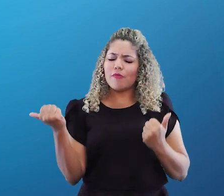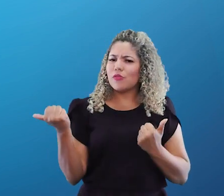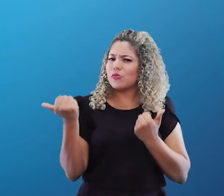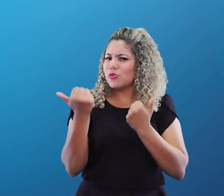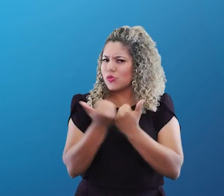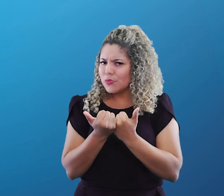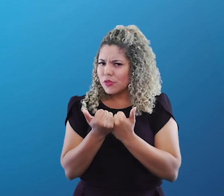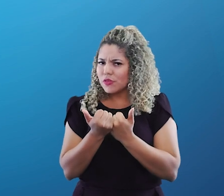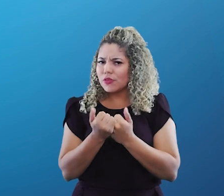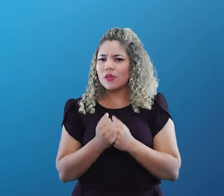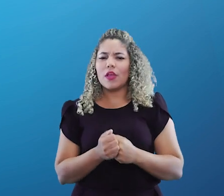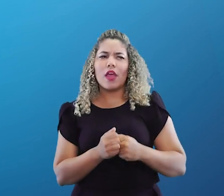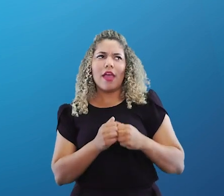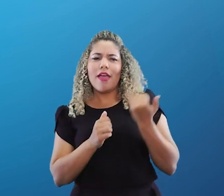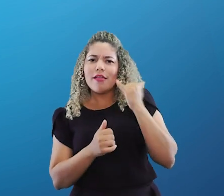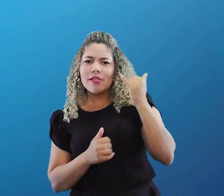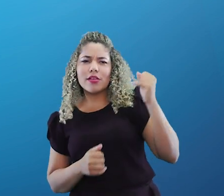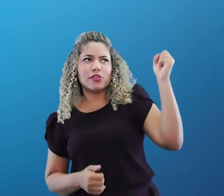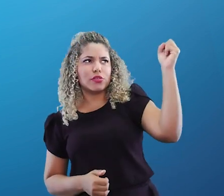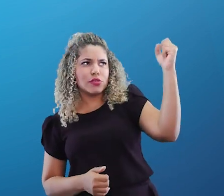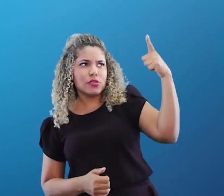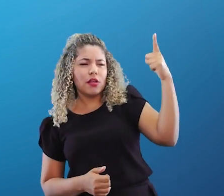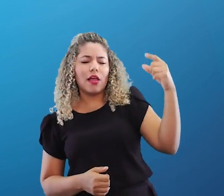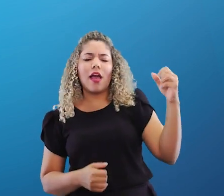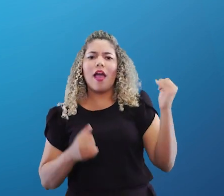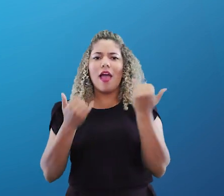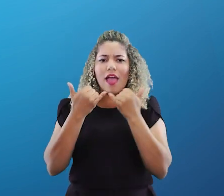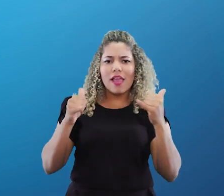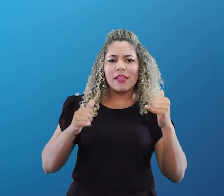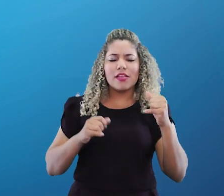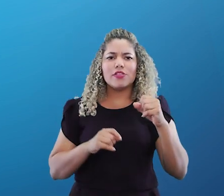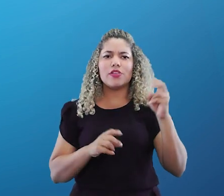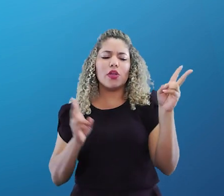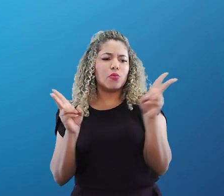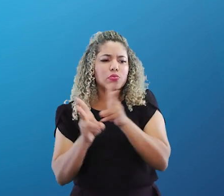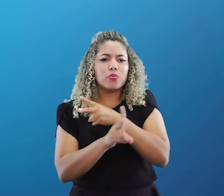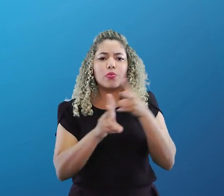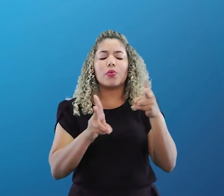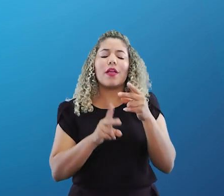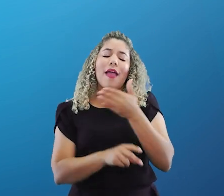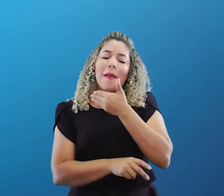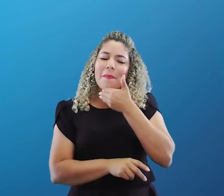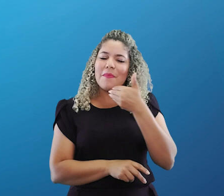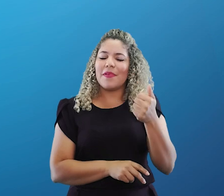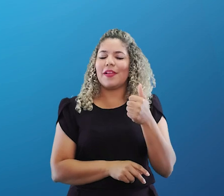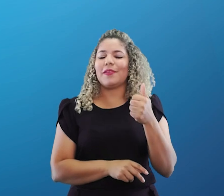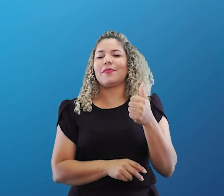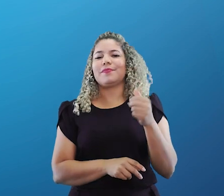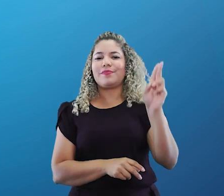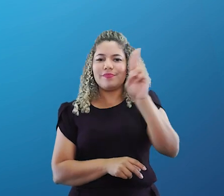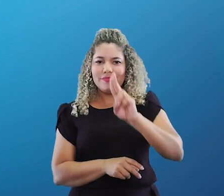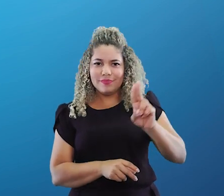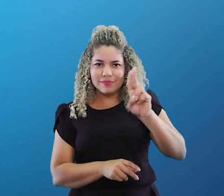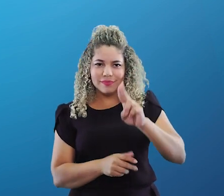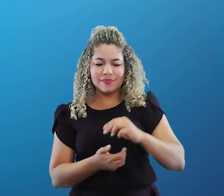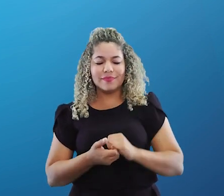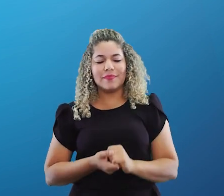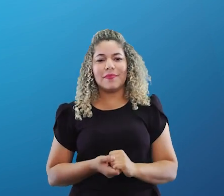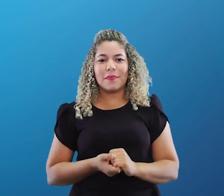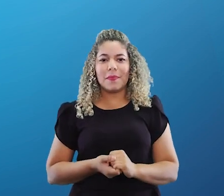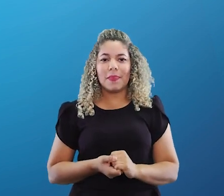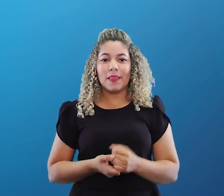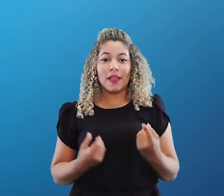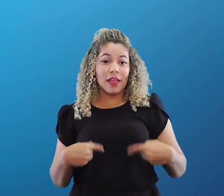fósseis? Energia solar, energia eólica, são soluções alternativas a essas energias não renováveis.